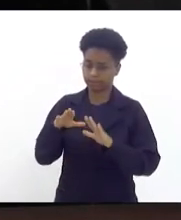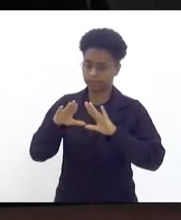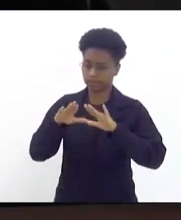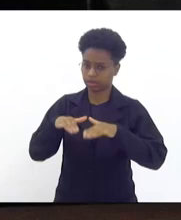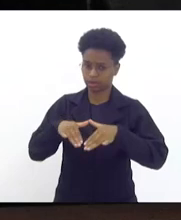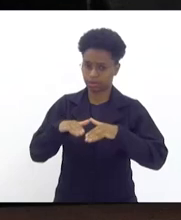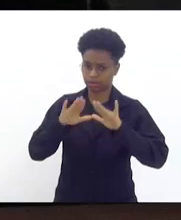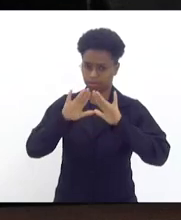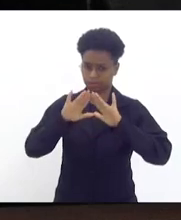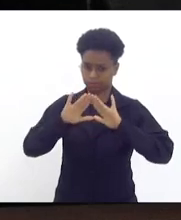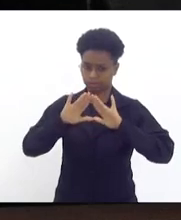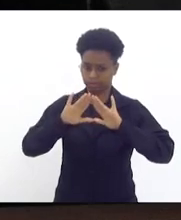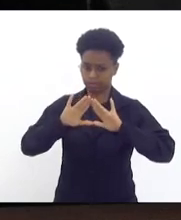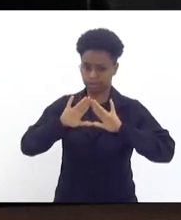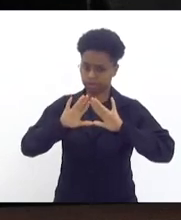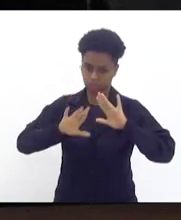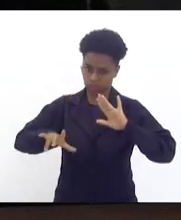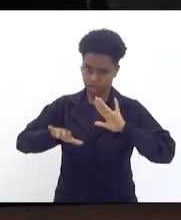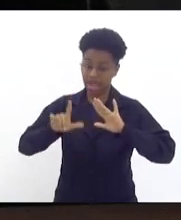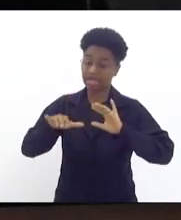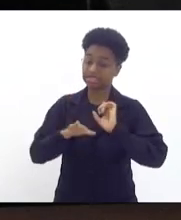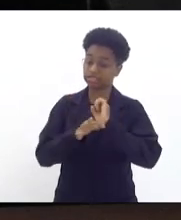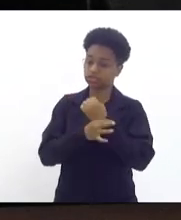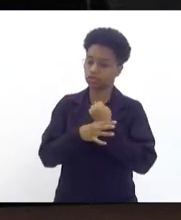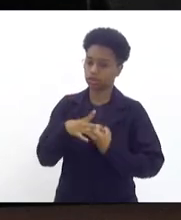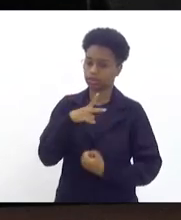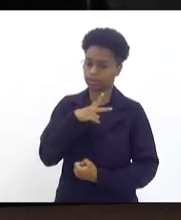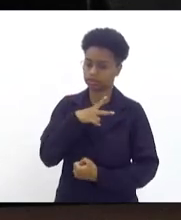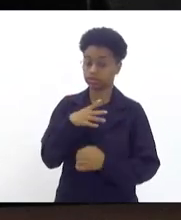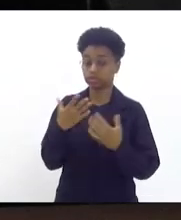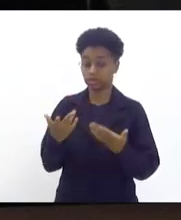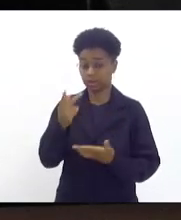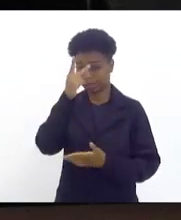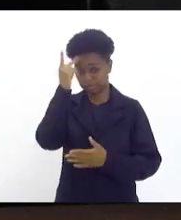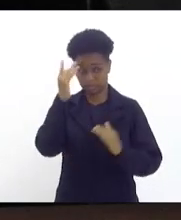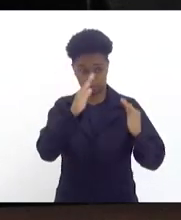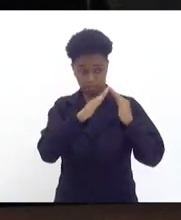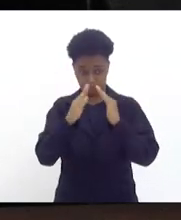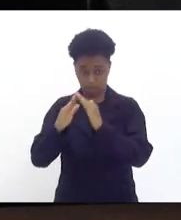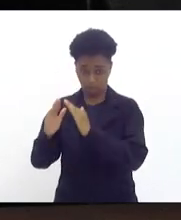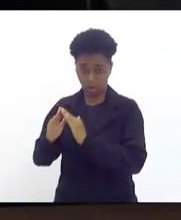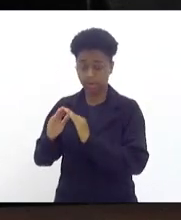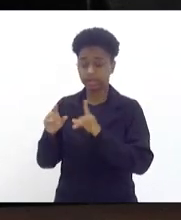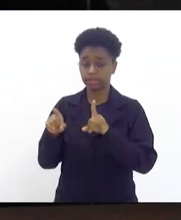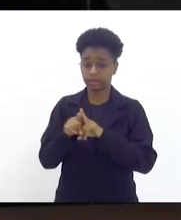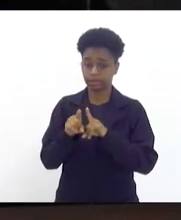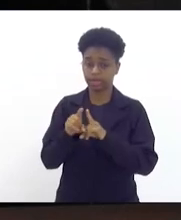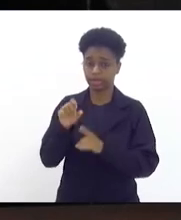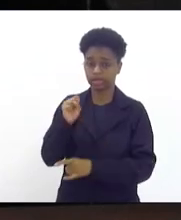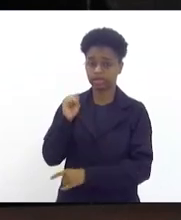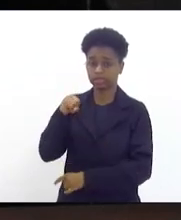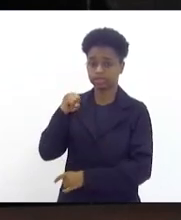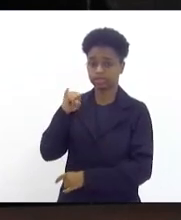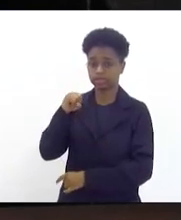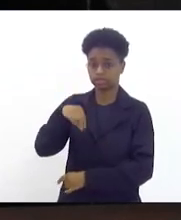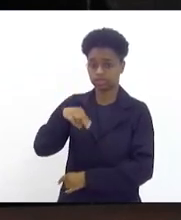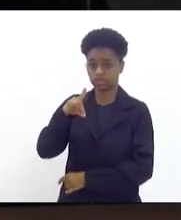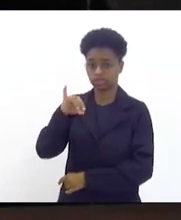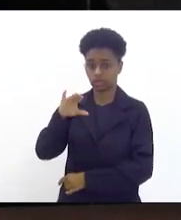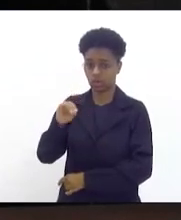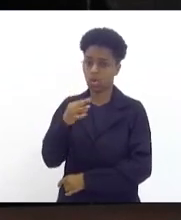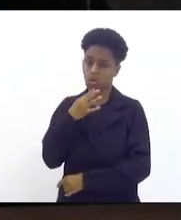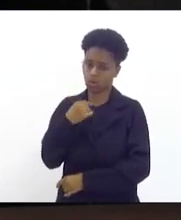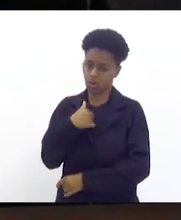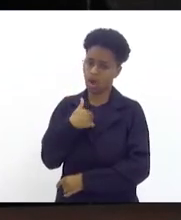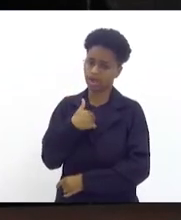milícia era segurança privada né e os moradores os síndicos daquela região que me conhece no dia a